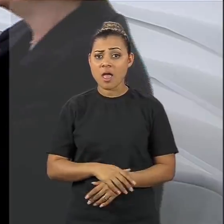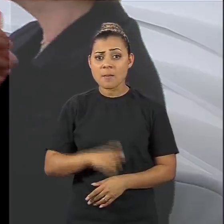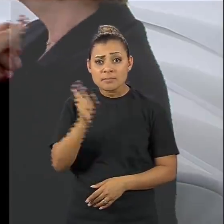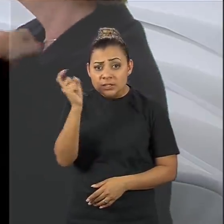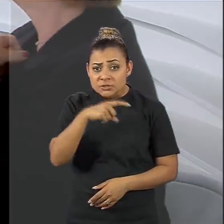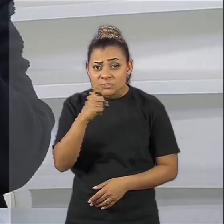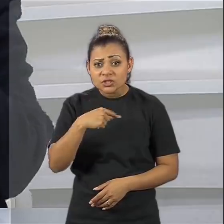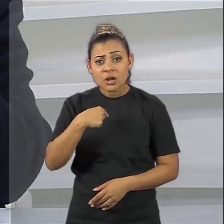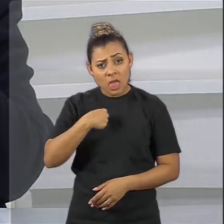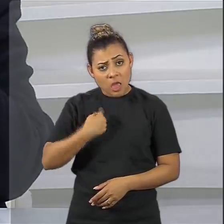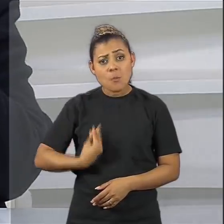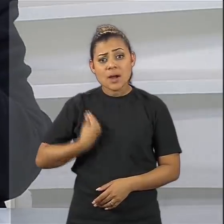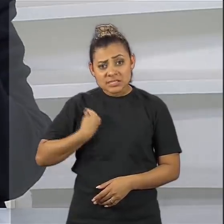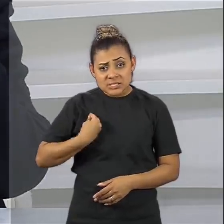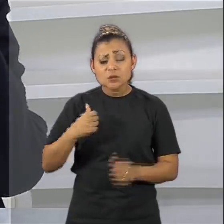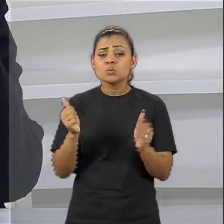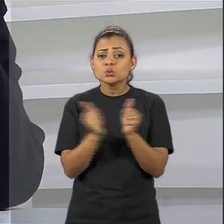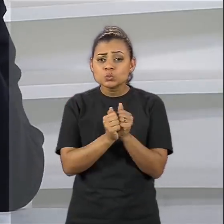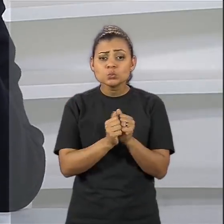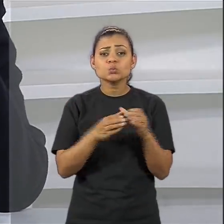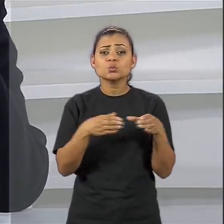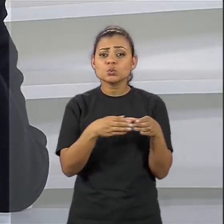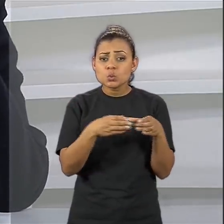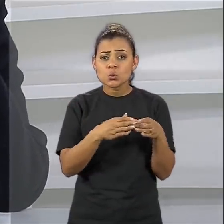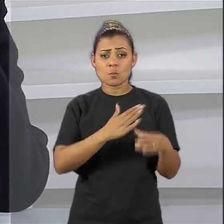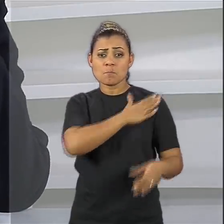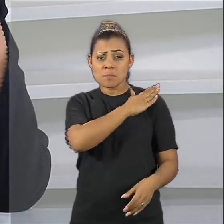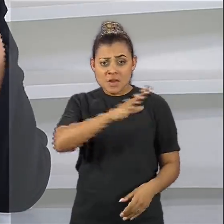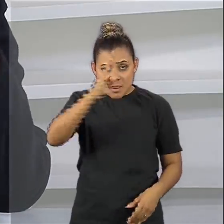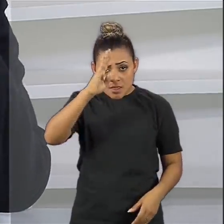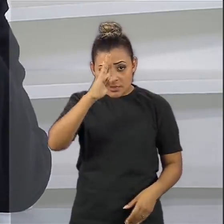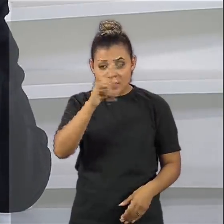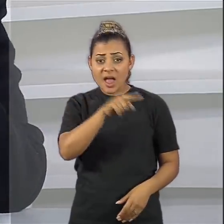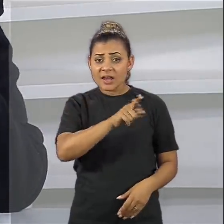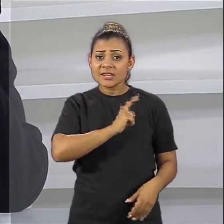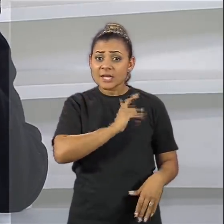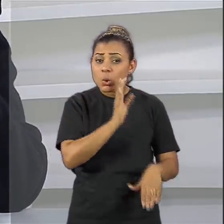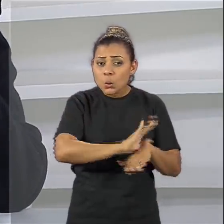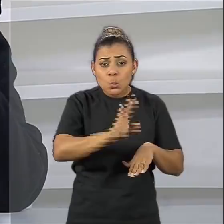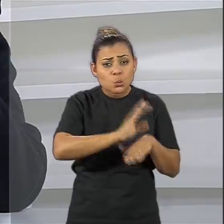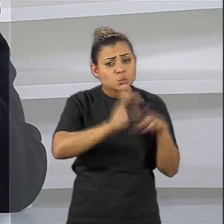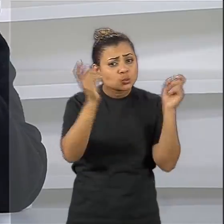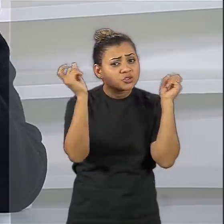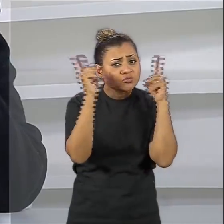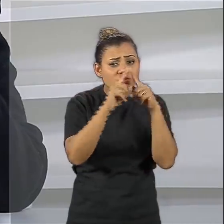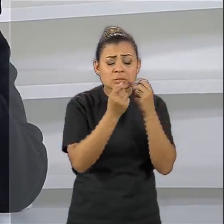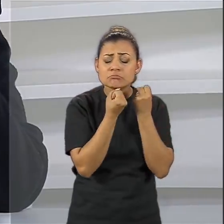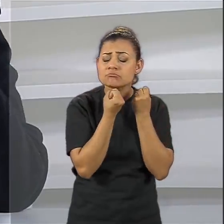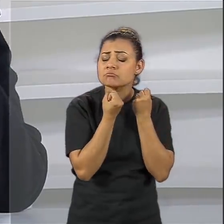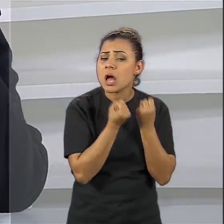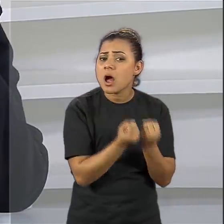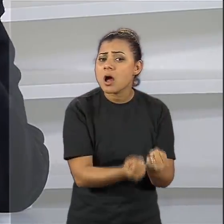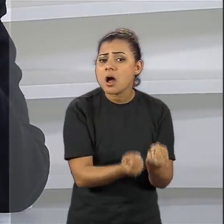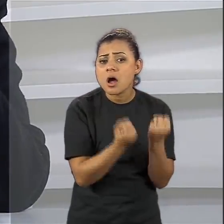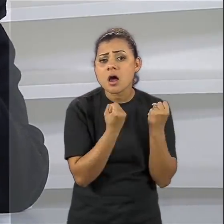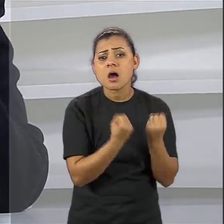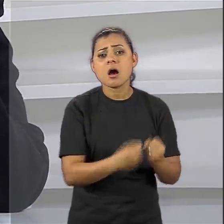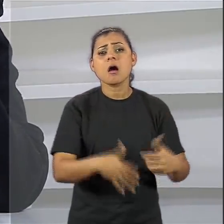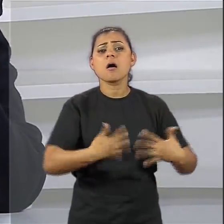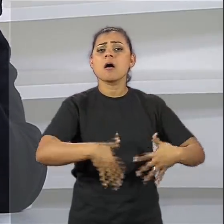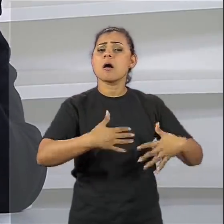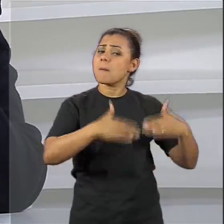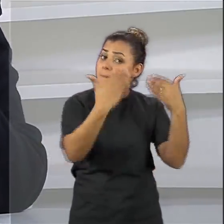Eu convivo muito com os militares. Eles passam por cursos muito difíceis, por provas